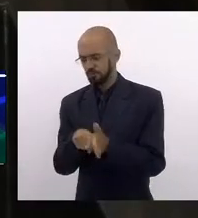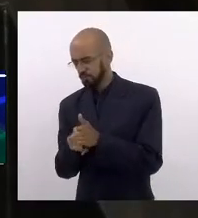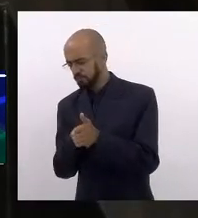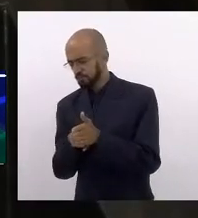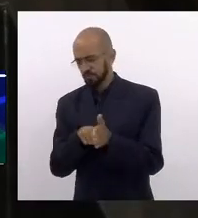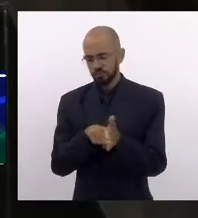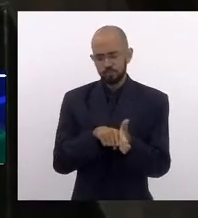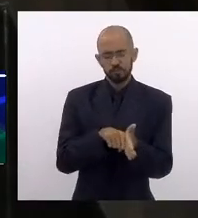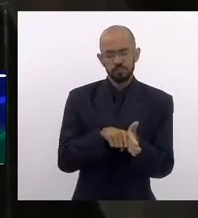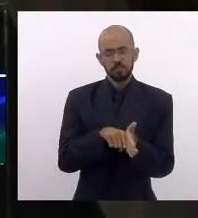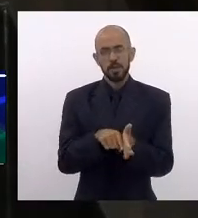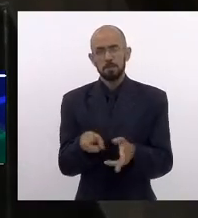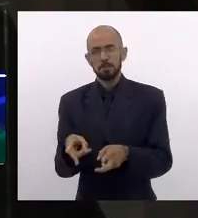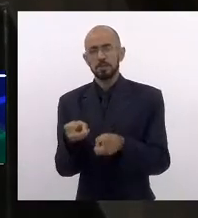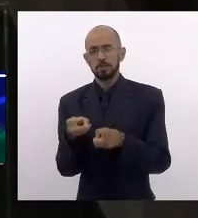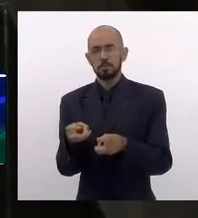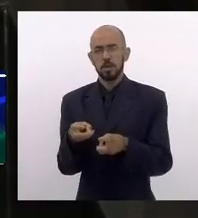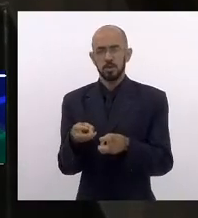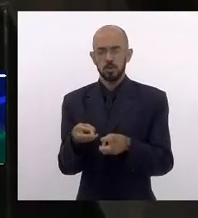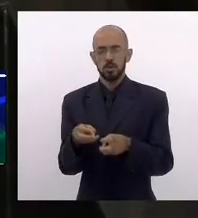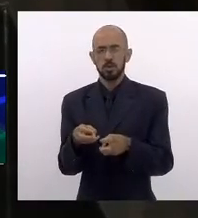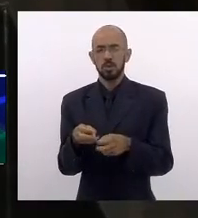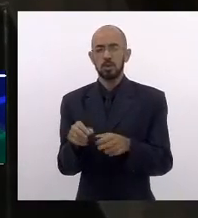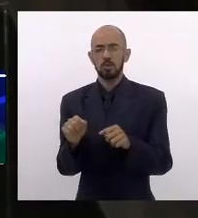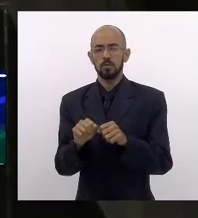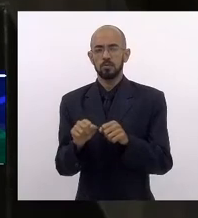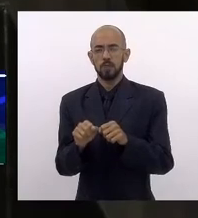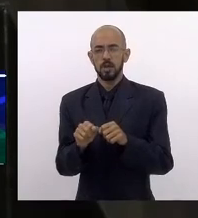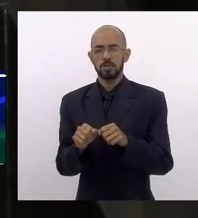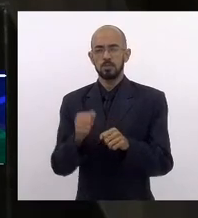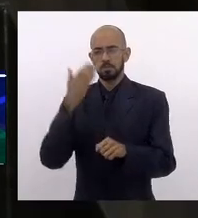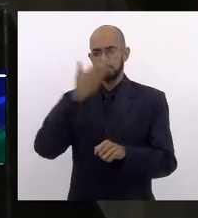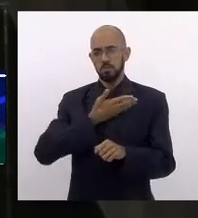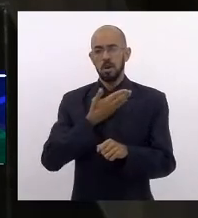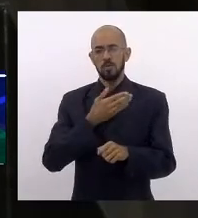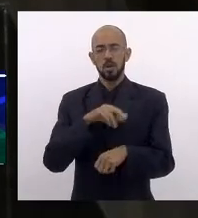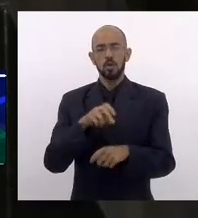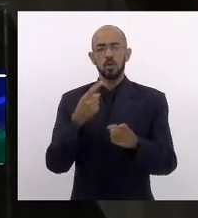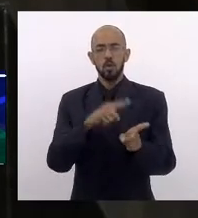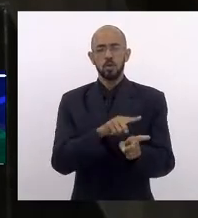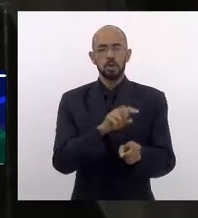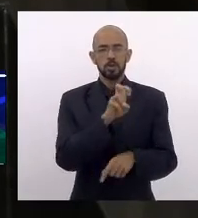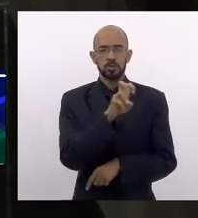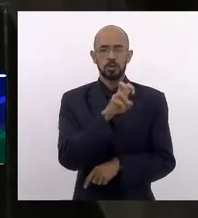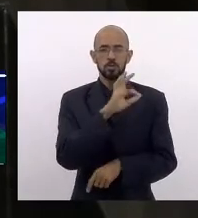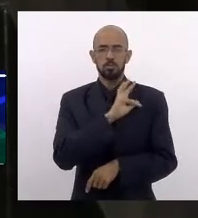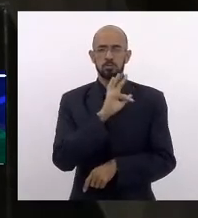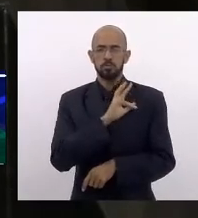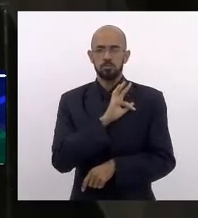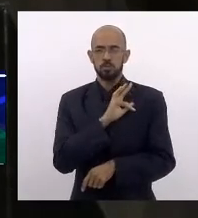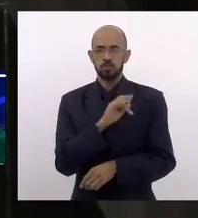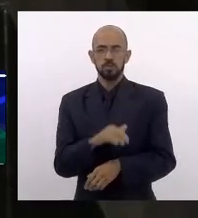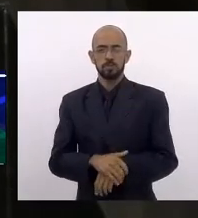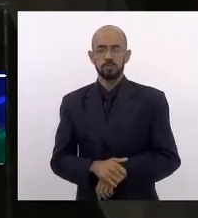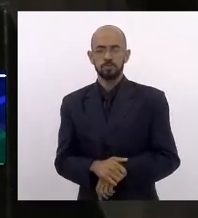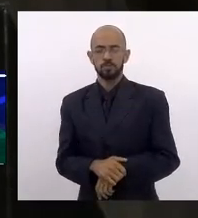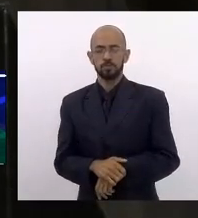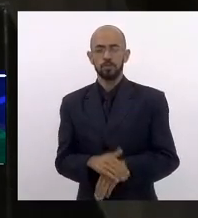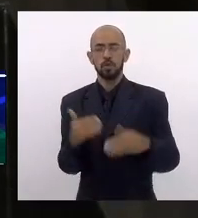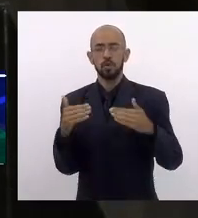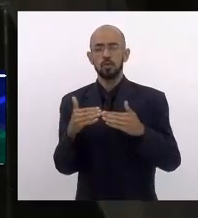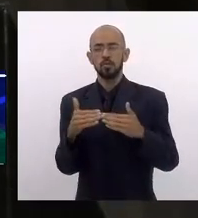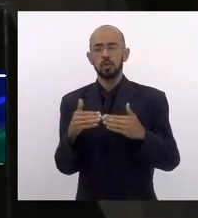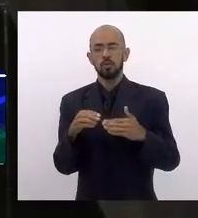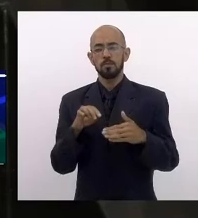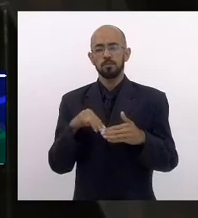né, que robustecem uma denúncia contra 5 policiais militares que, segundo o MP,